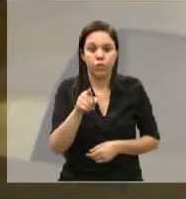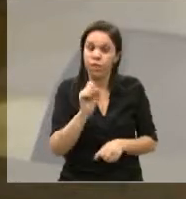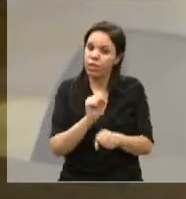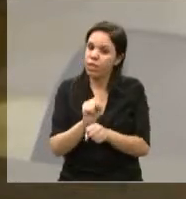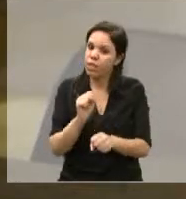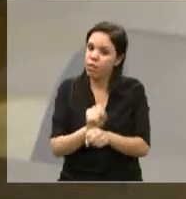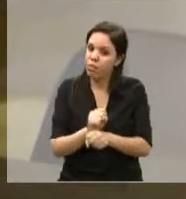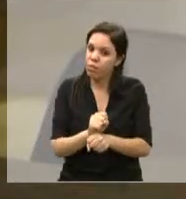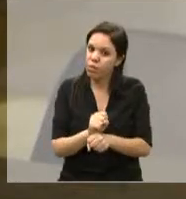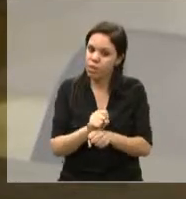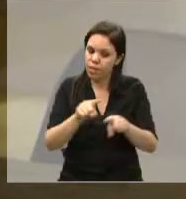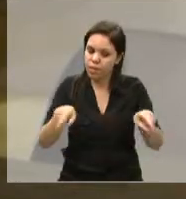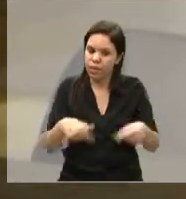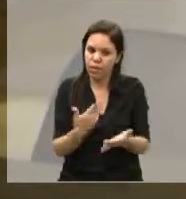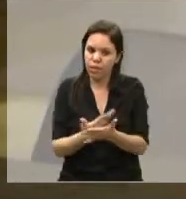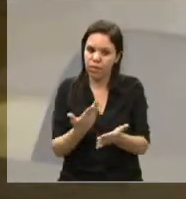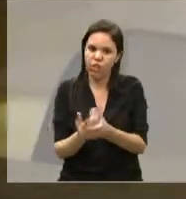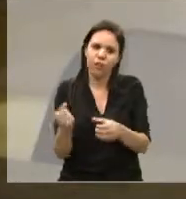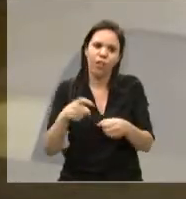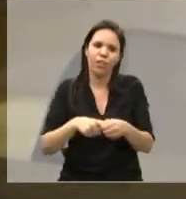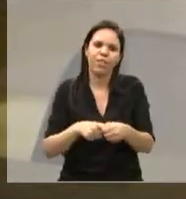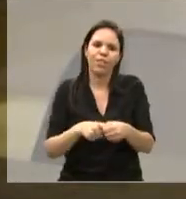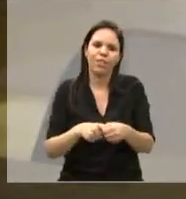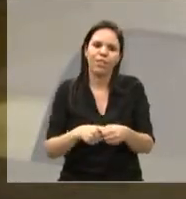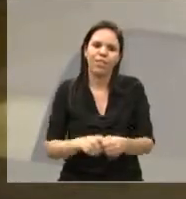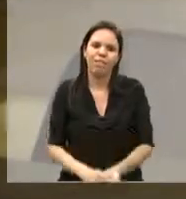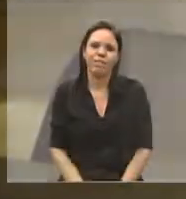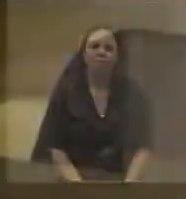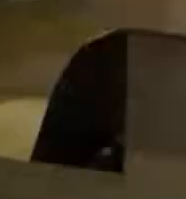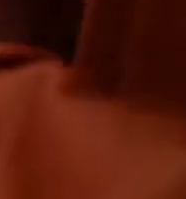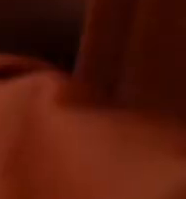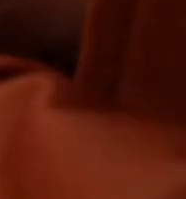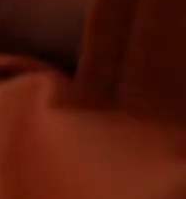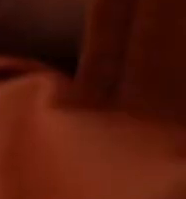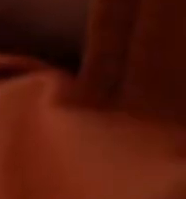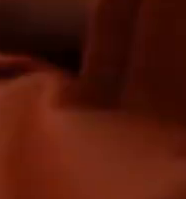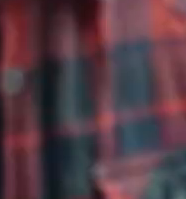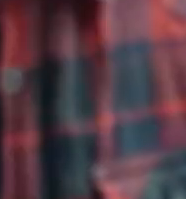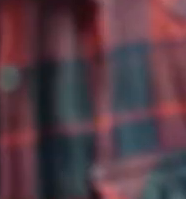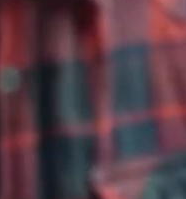sai daí porque o Sala de Aula volta já já, em instantes.